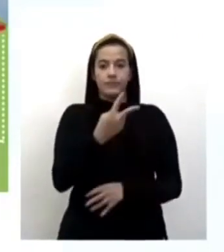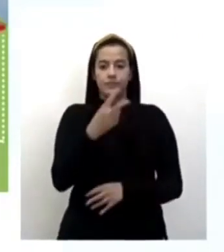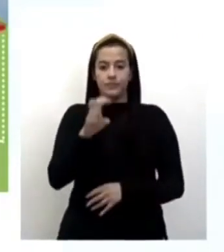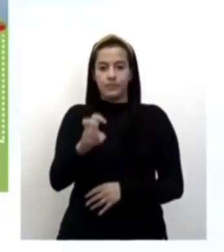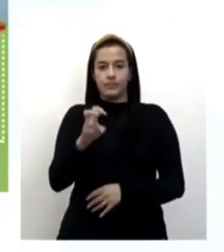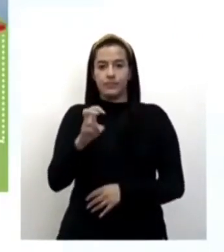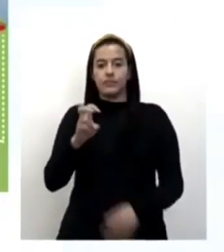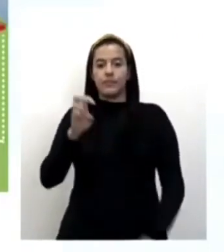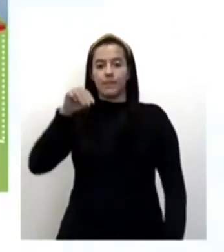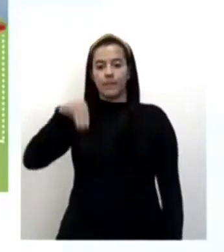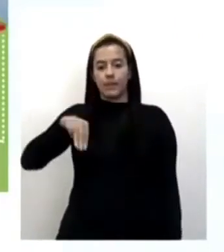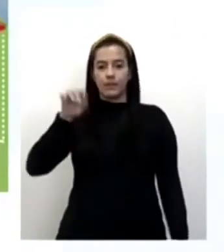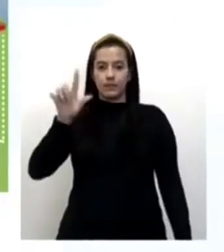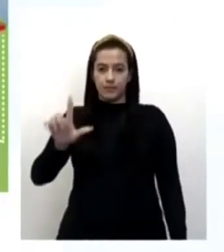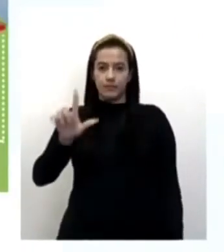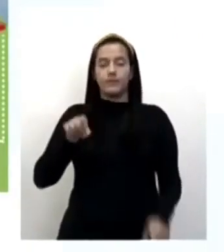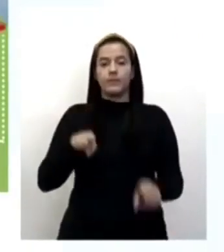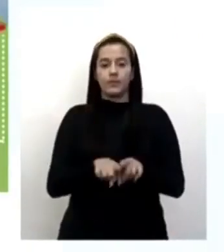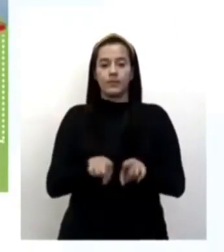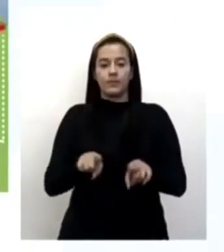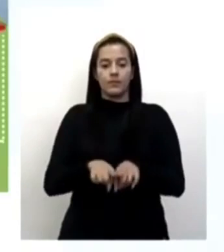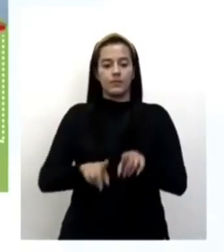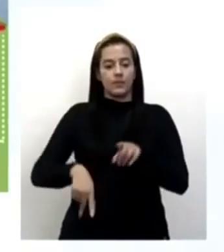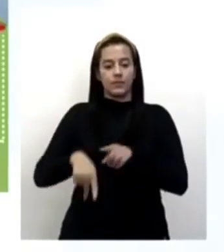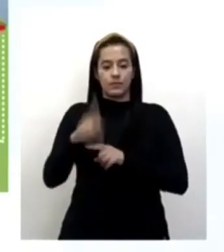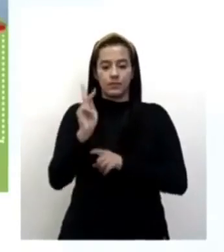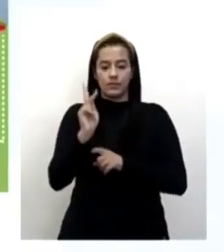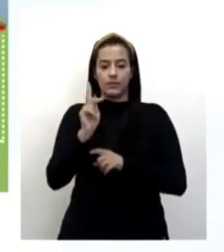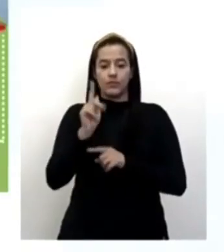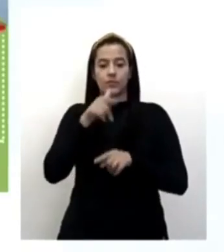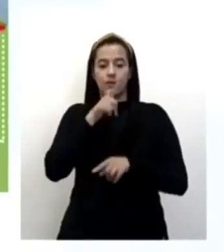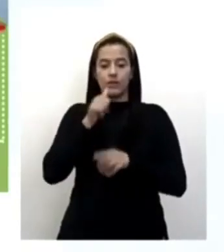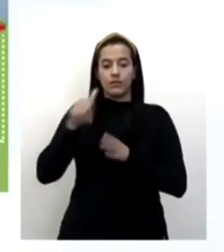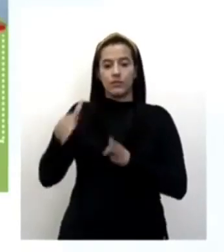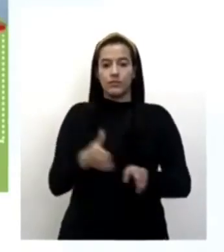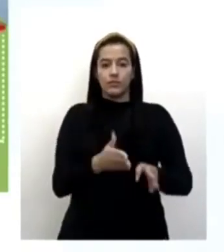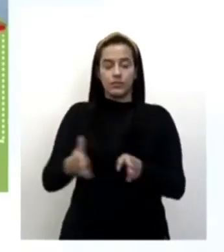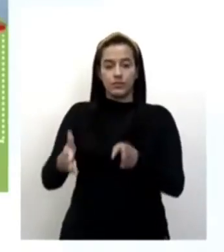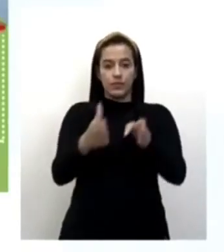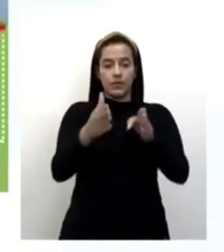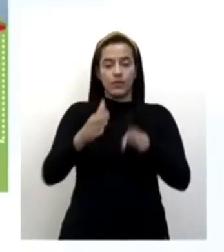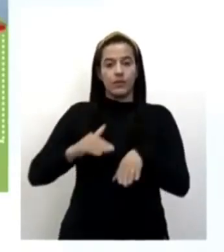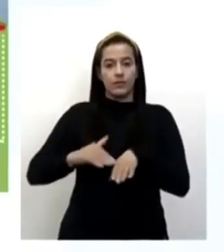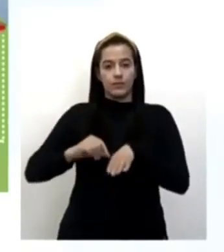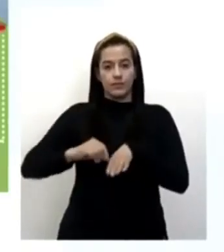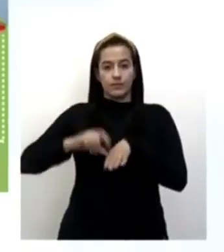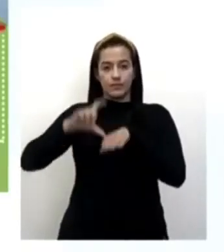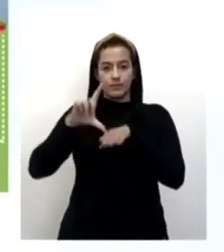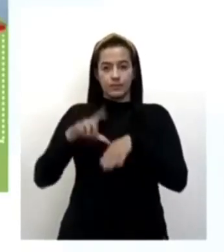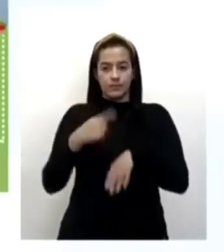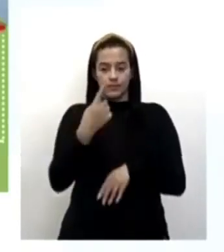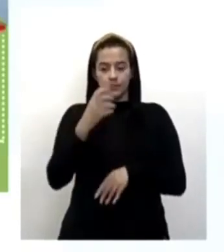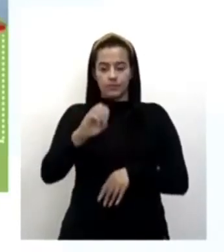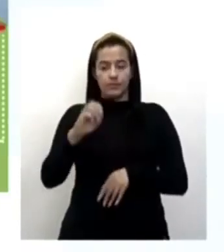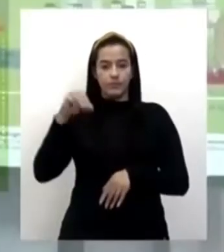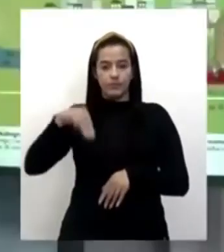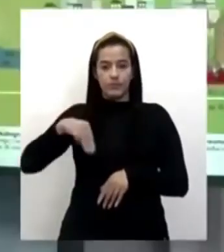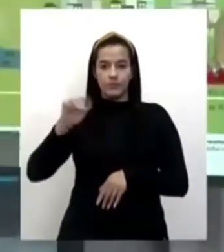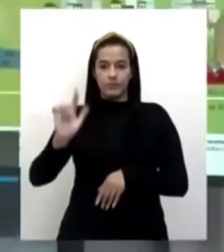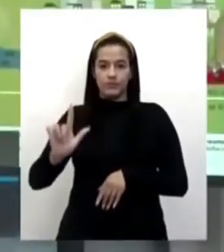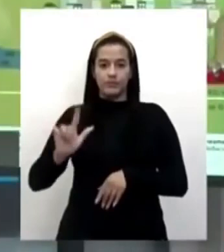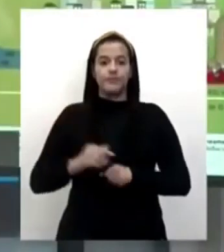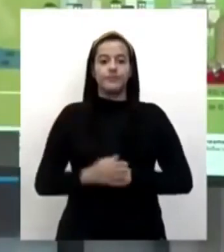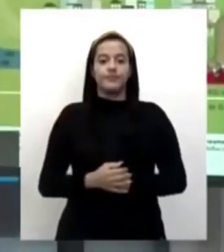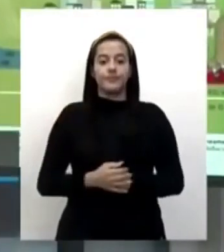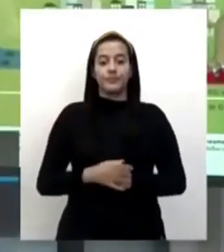de 83.400 quilômetros de rios aqui no Brasil, acima de 10 miligramas, né? Não tem